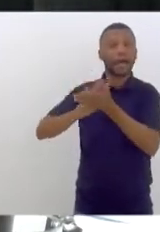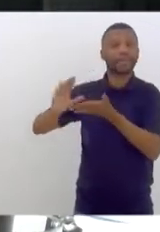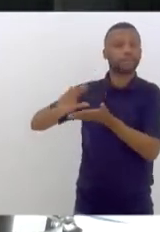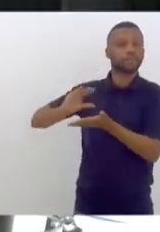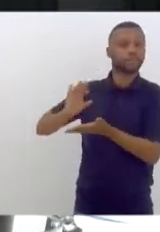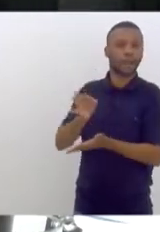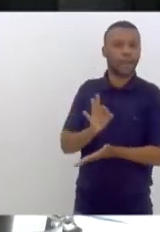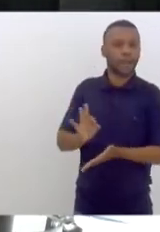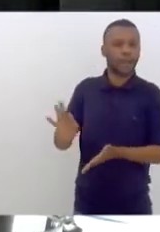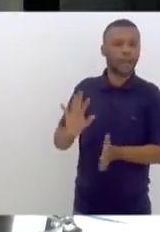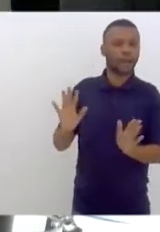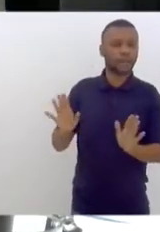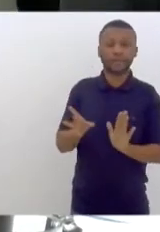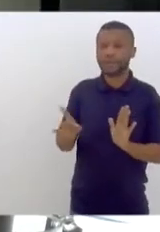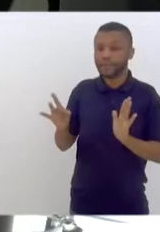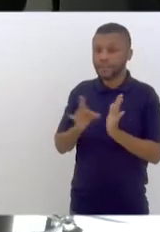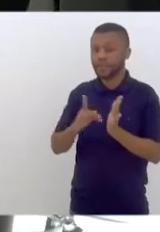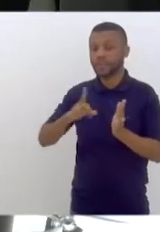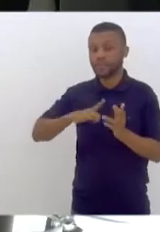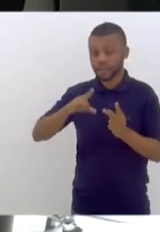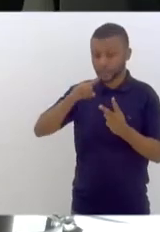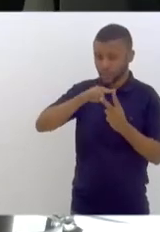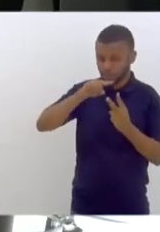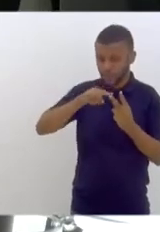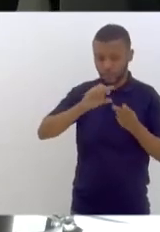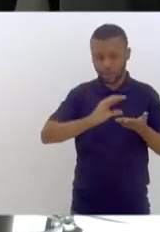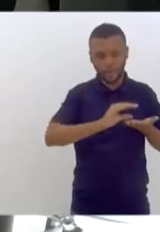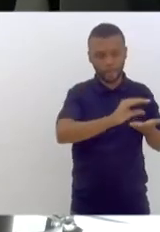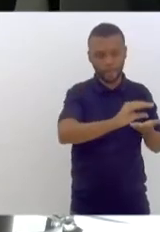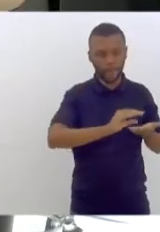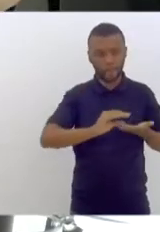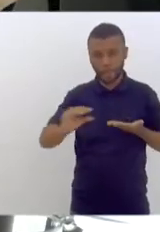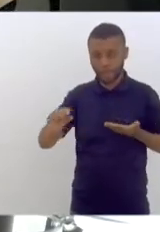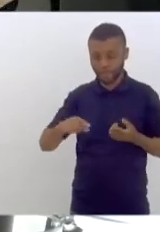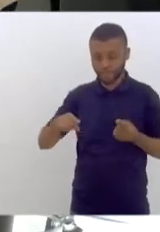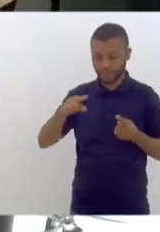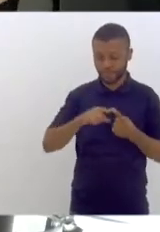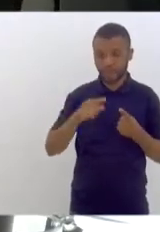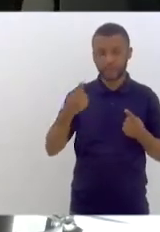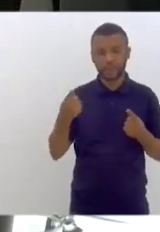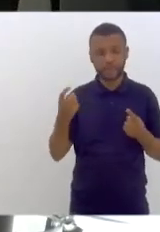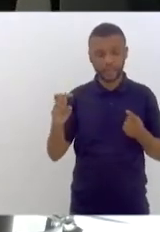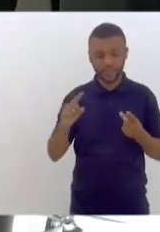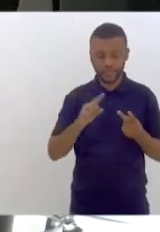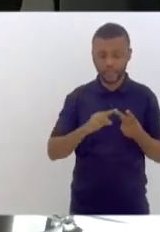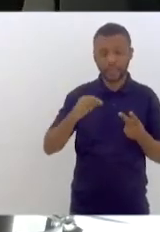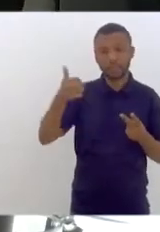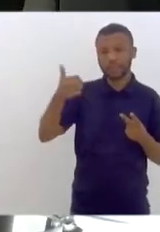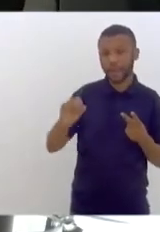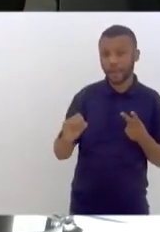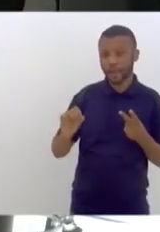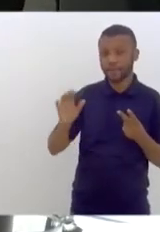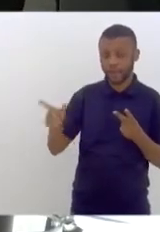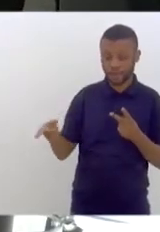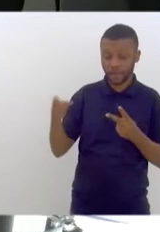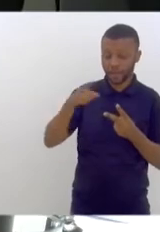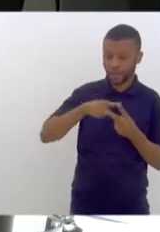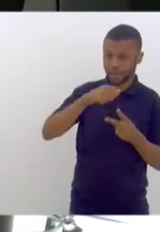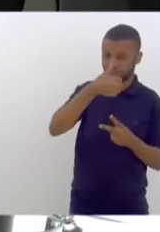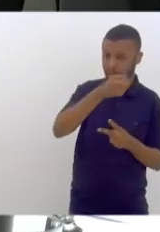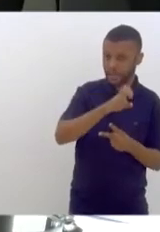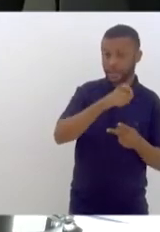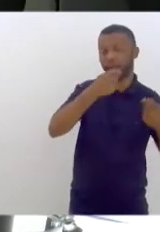teriam duas distribuições para discutir, a do 15% e a do 10. Só que a do 15 tem que